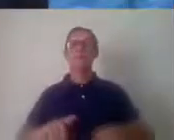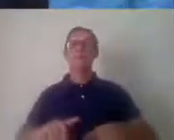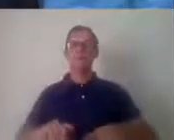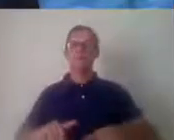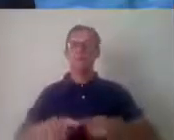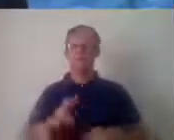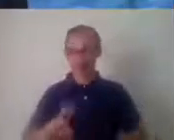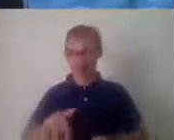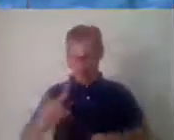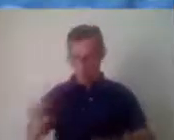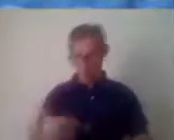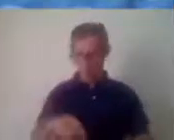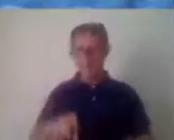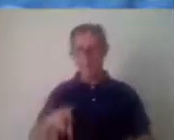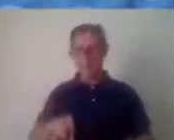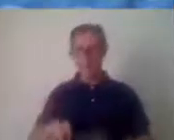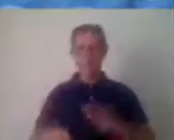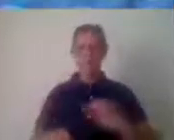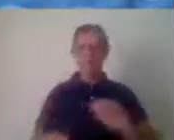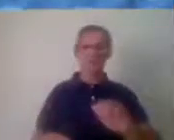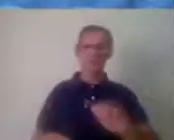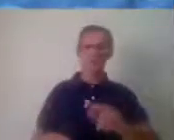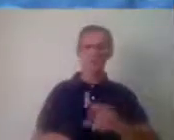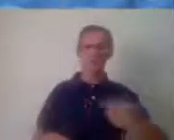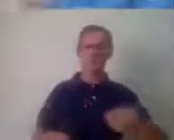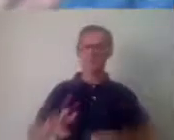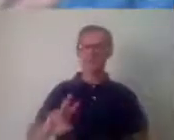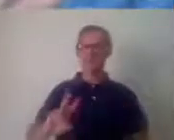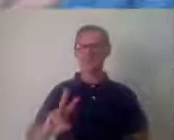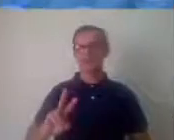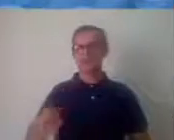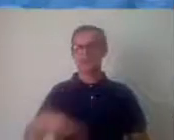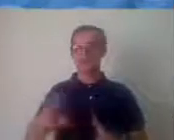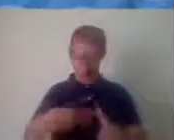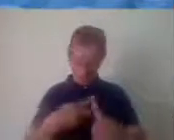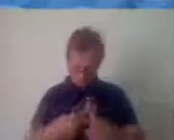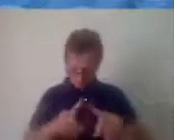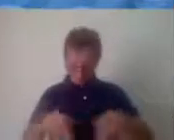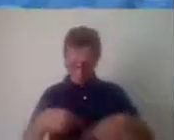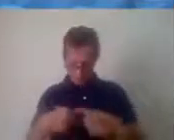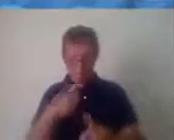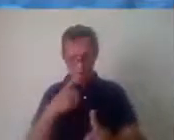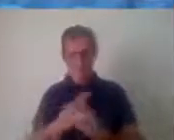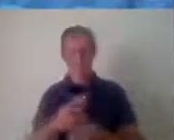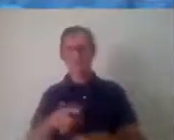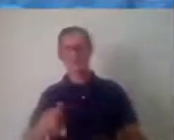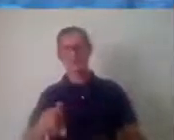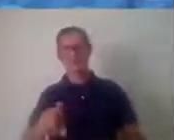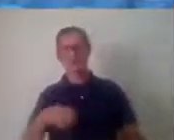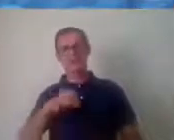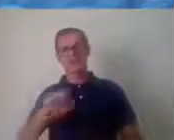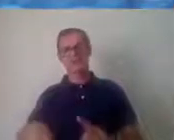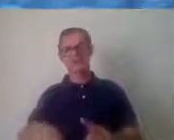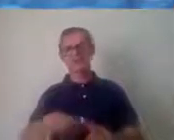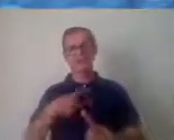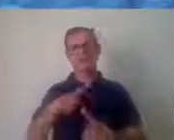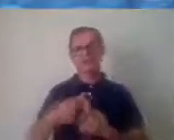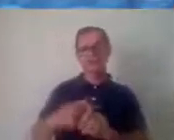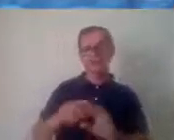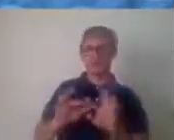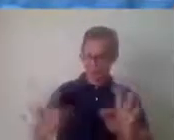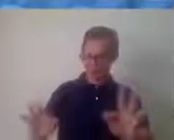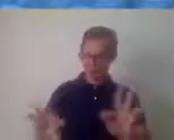x barra, você faz a integral dupla sobre aquela região que você já encontrou, de x vezes a